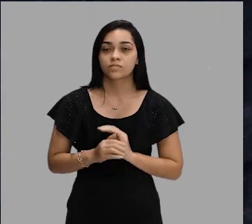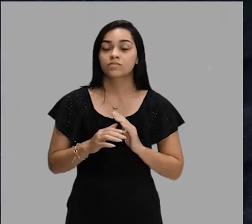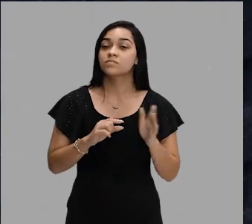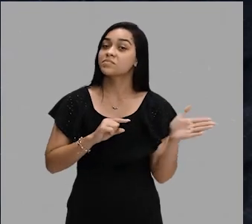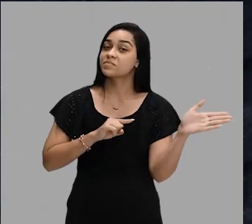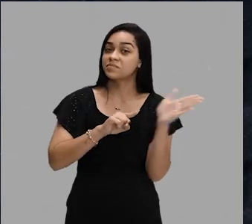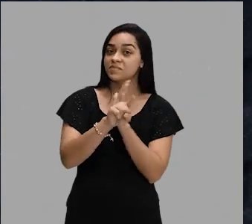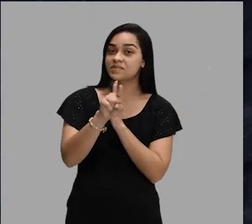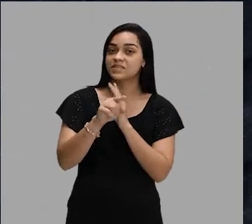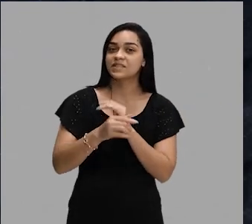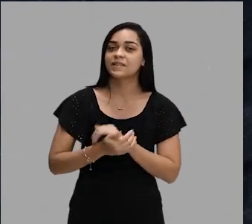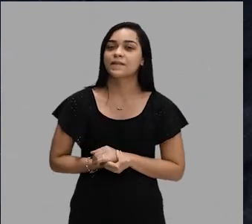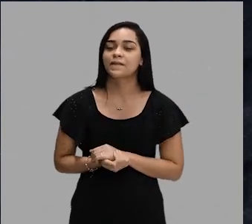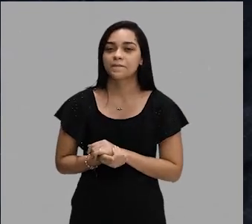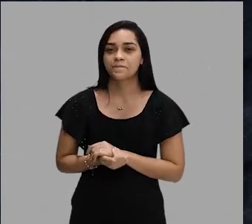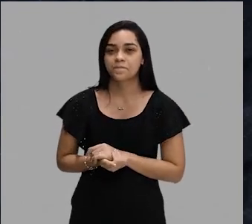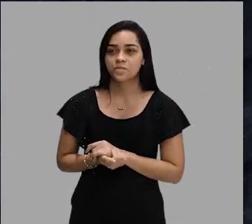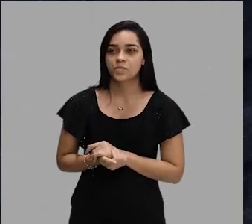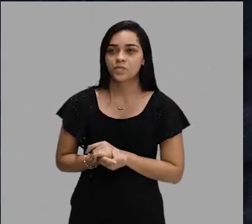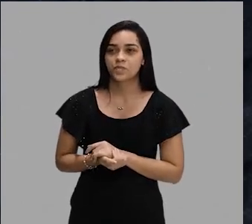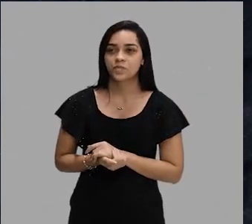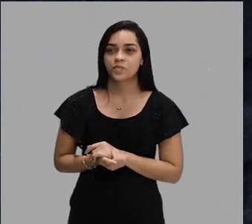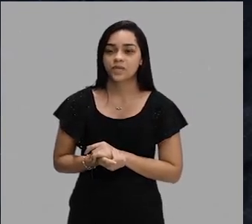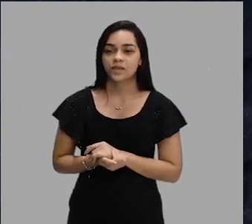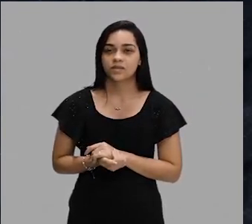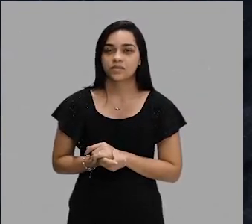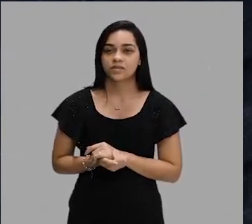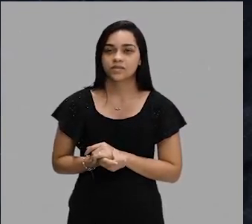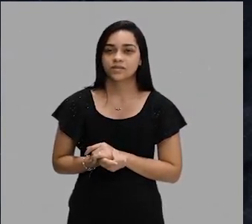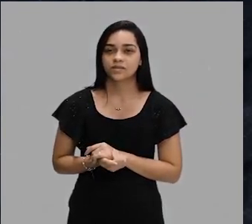Próxima questão, seguindo aí, lê comigo.